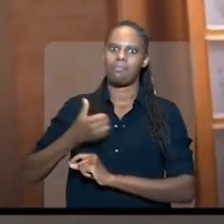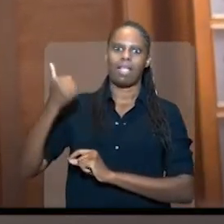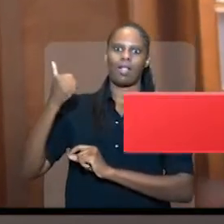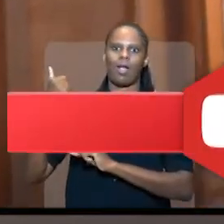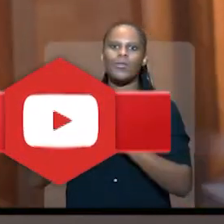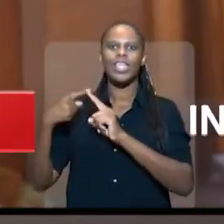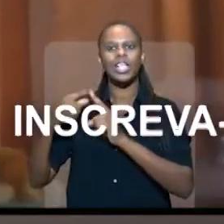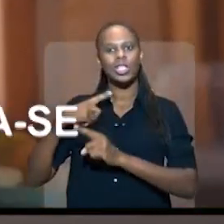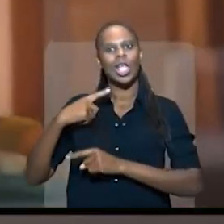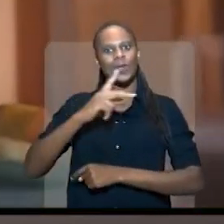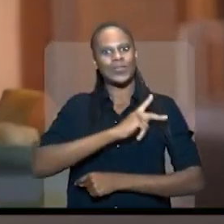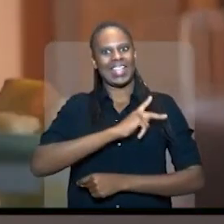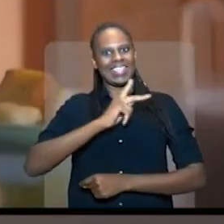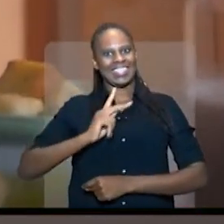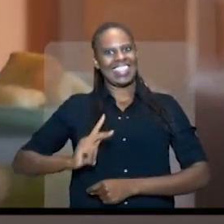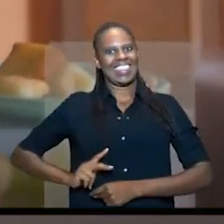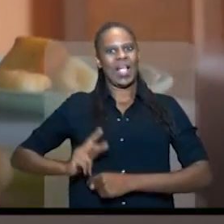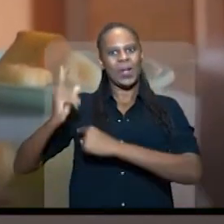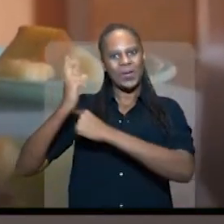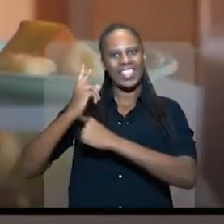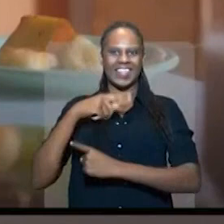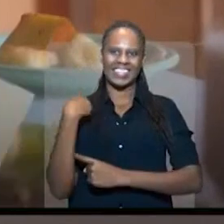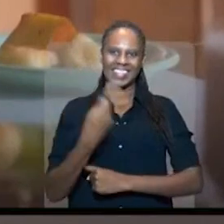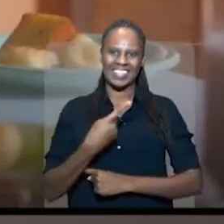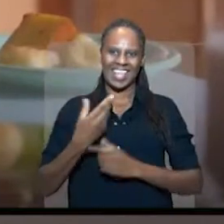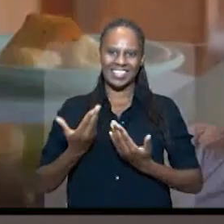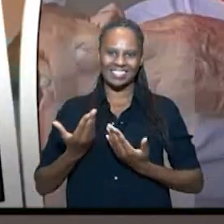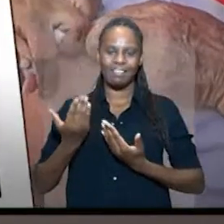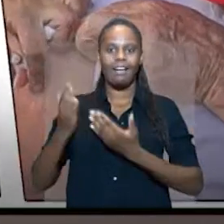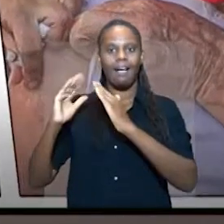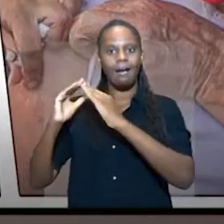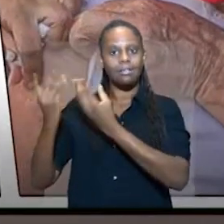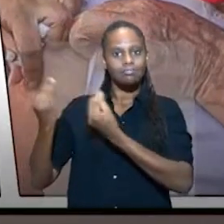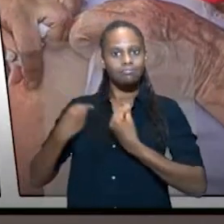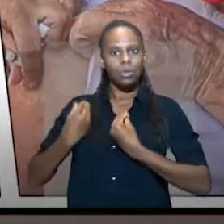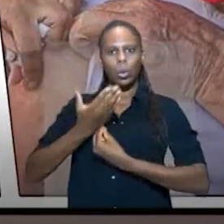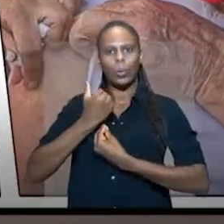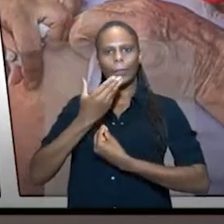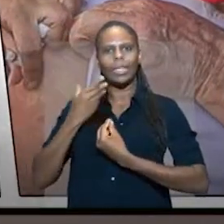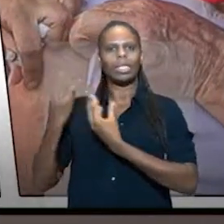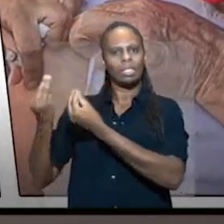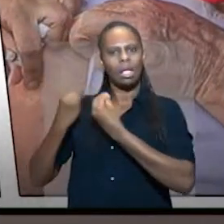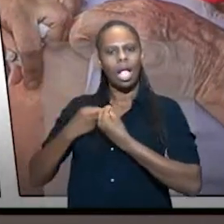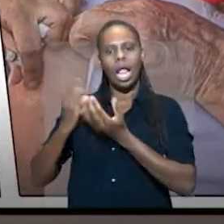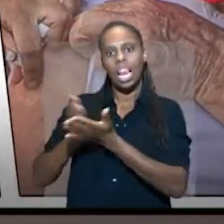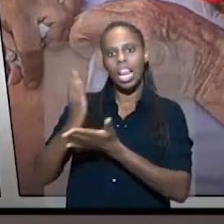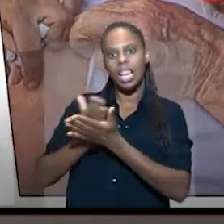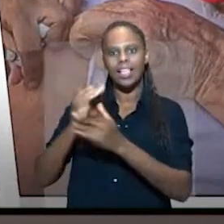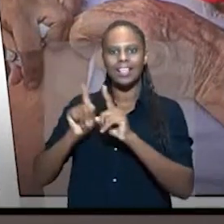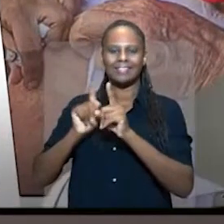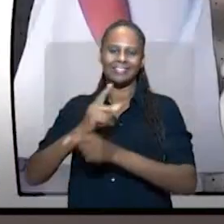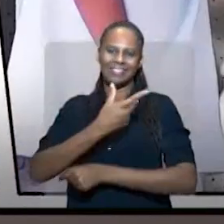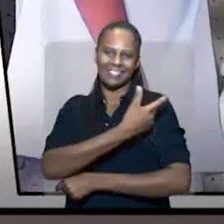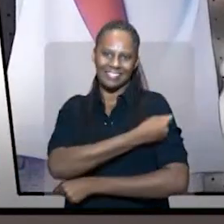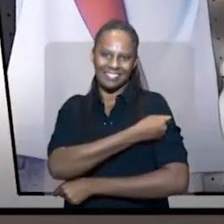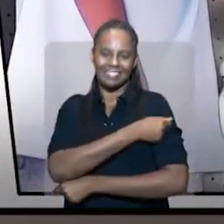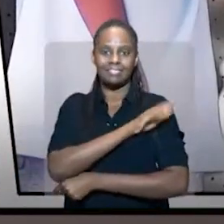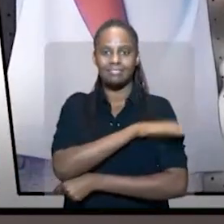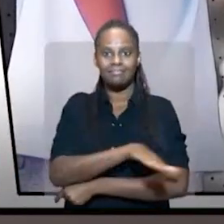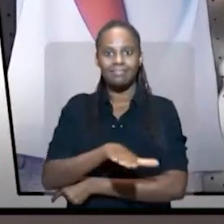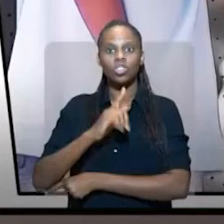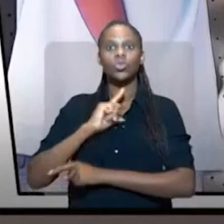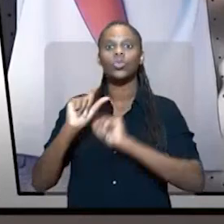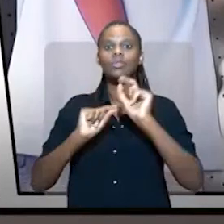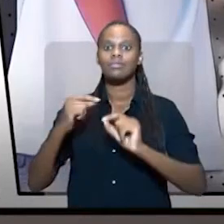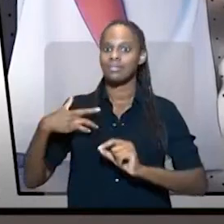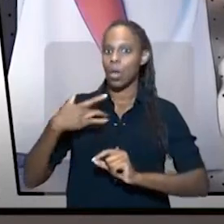viviam muito melhor, porque tinha um presidente que cuidava da gente, que dava casa, comida, livro e vacina,